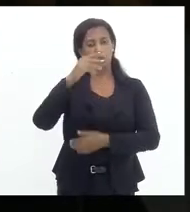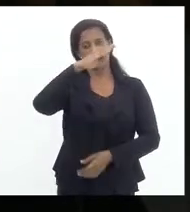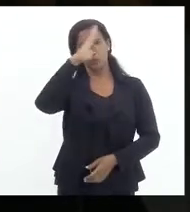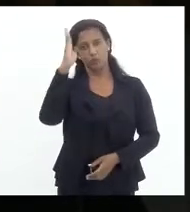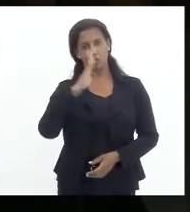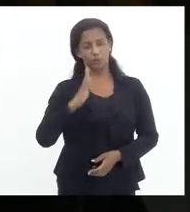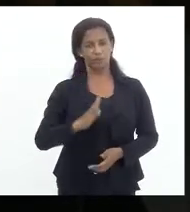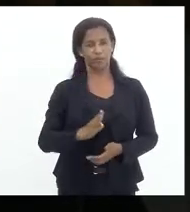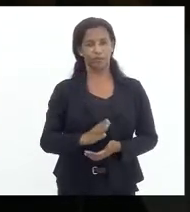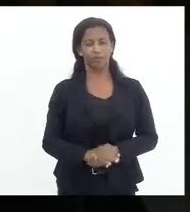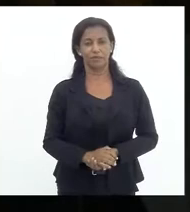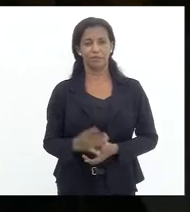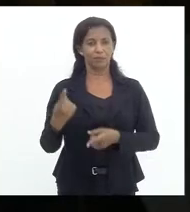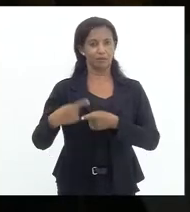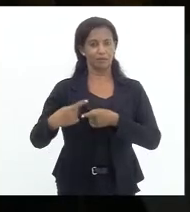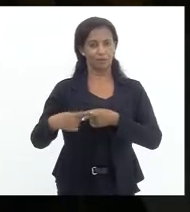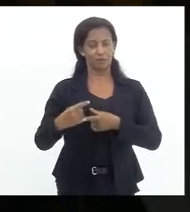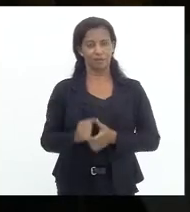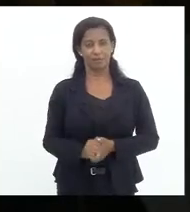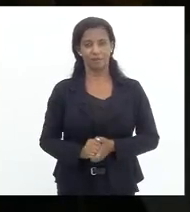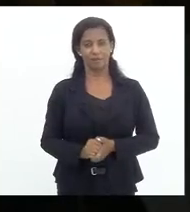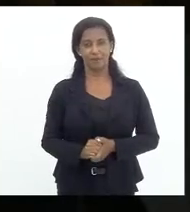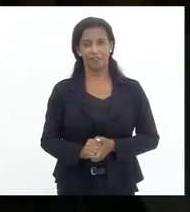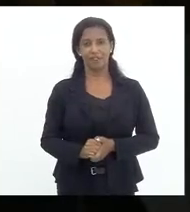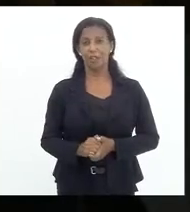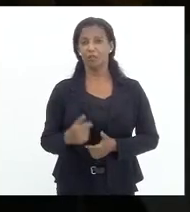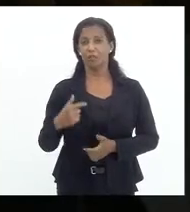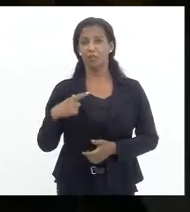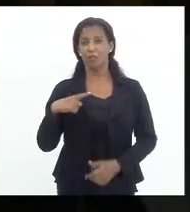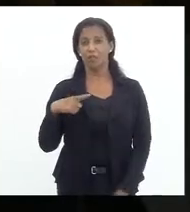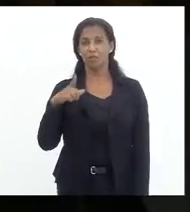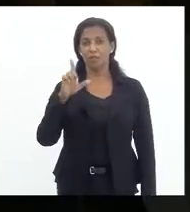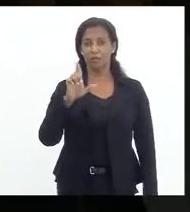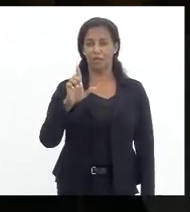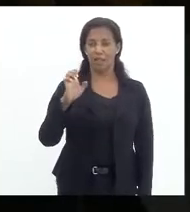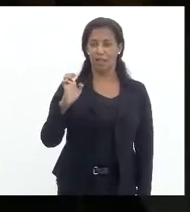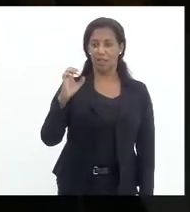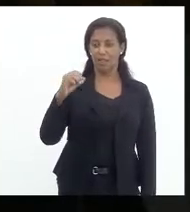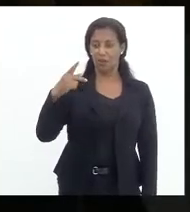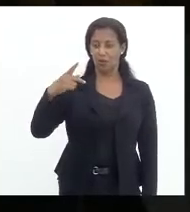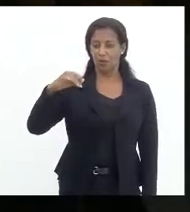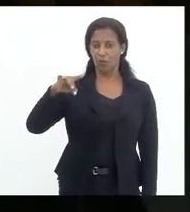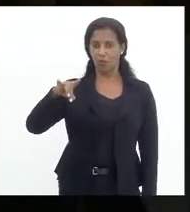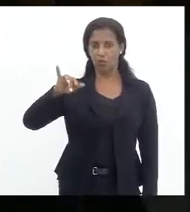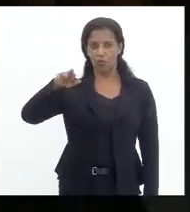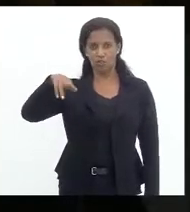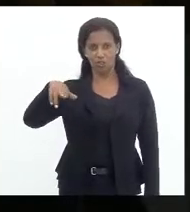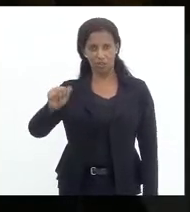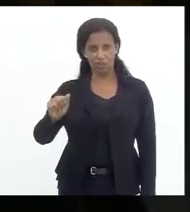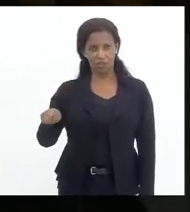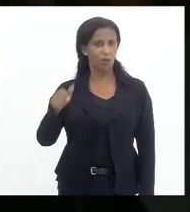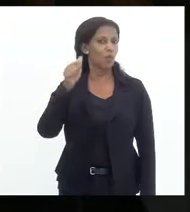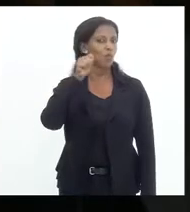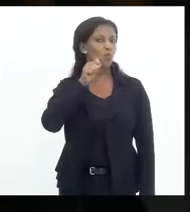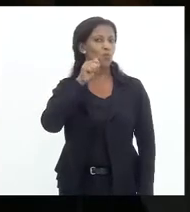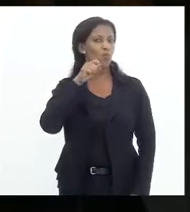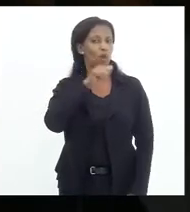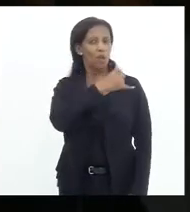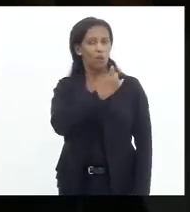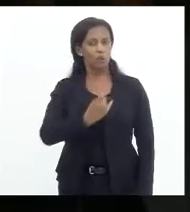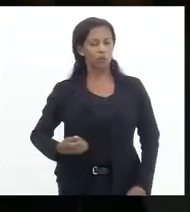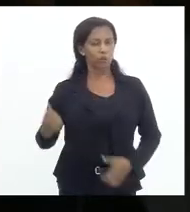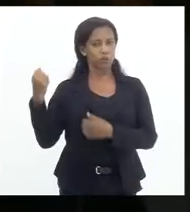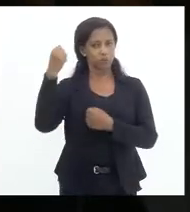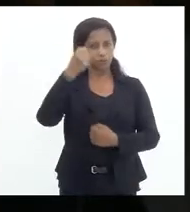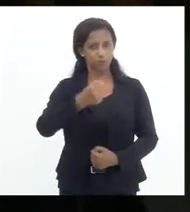país porque foi Dona Leopoldina Dona Leopoldina mulher de Dom